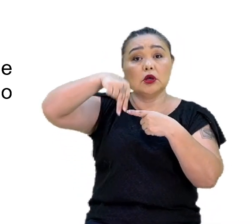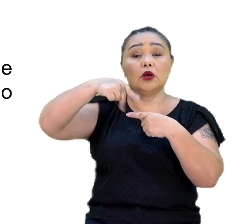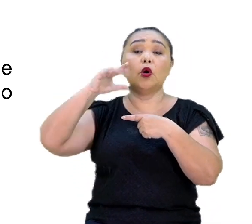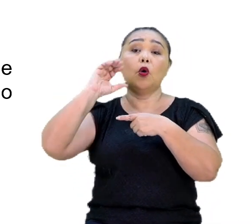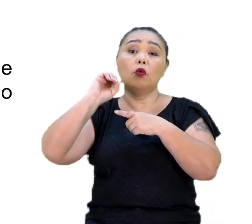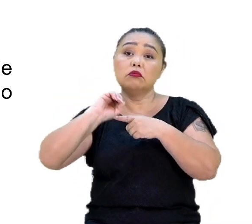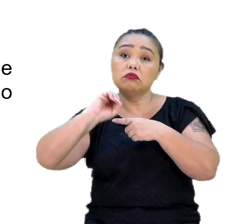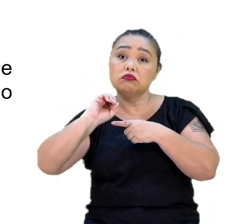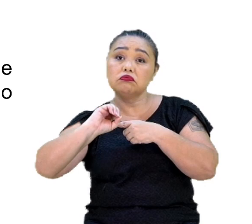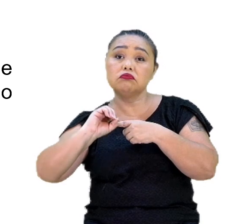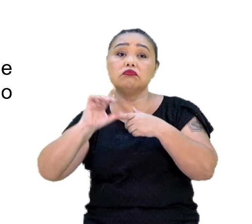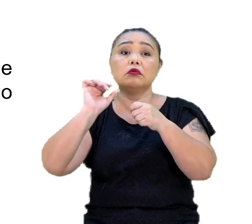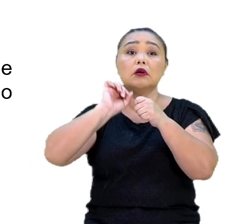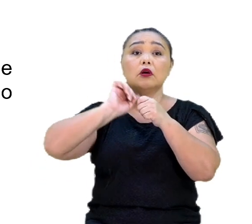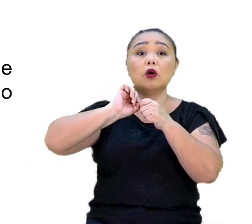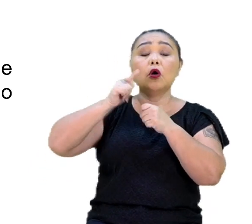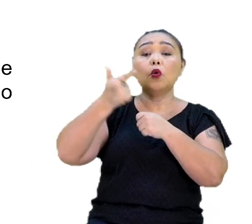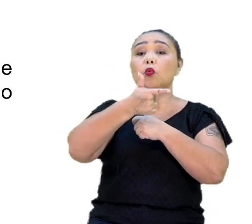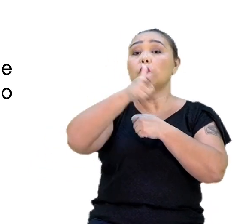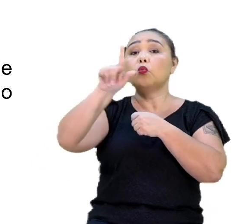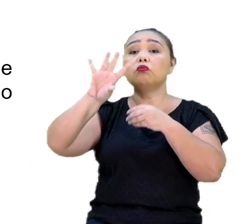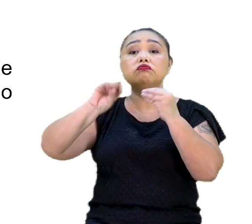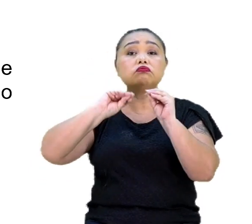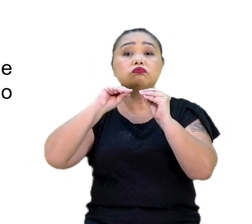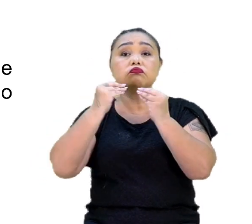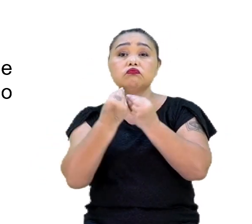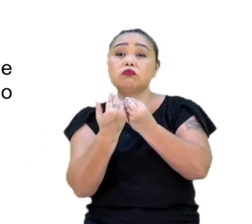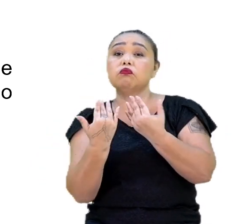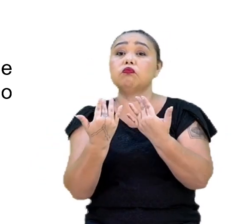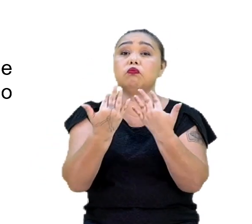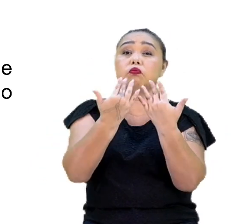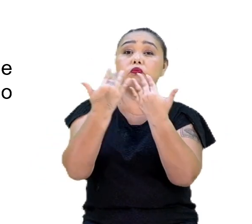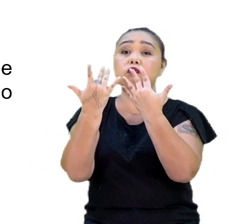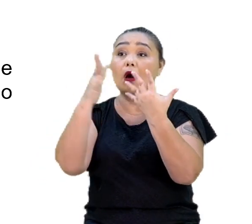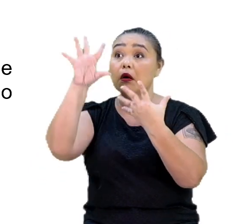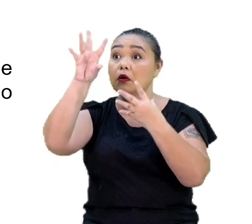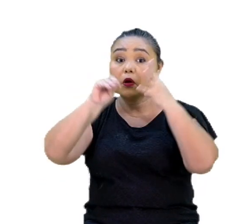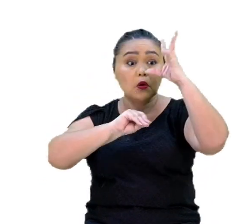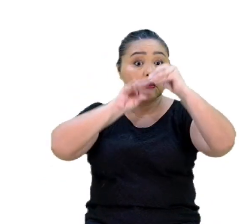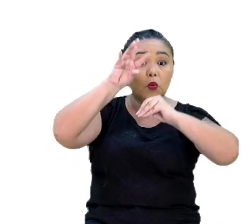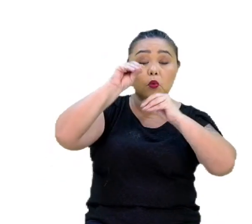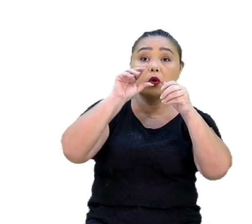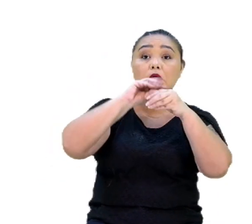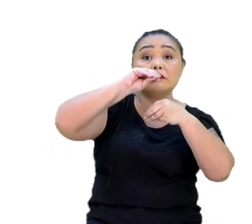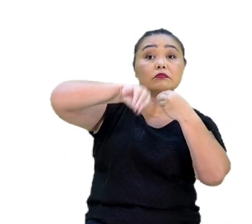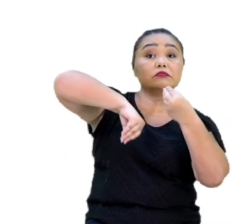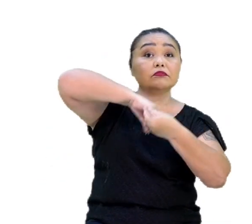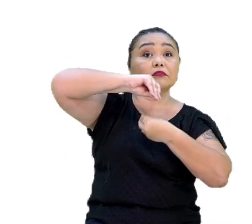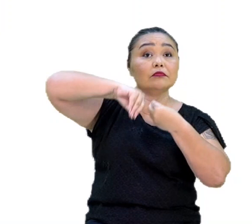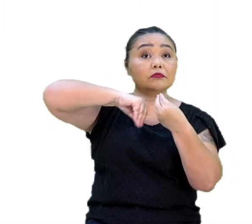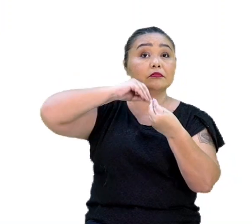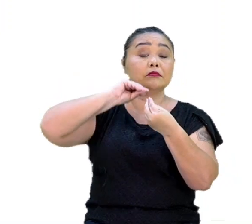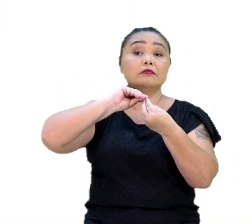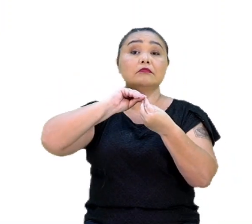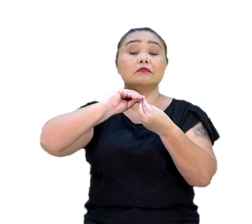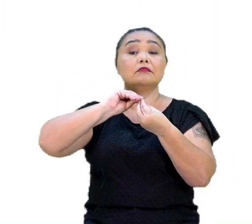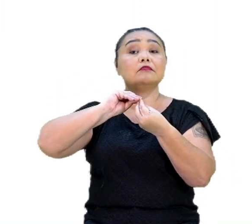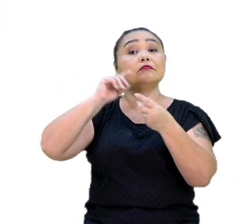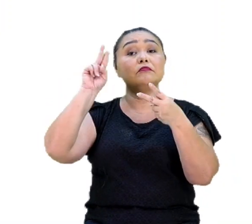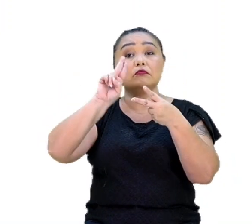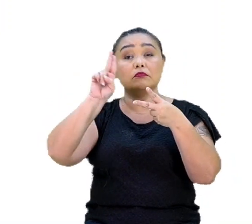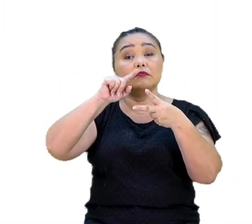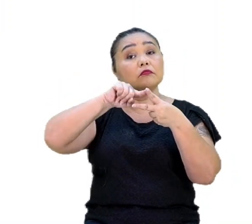oxigênio, argônio e outros gases, como o gás carbônico. E aí, para as misturas, nós temos a